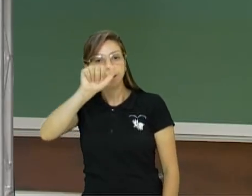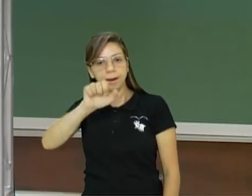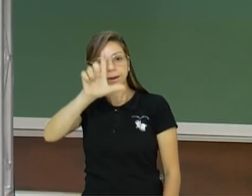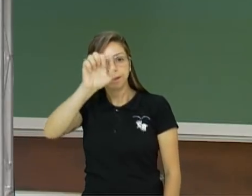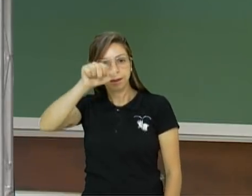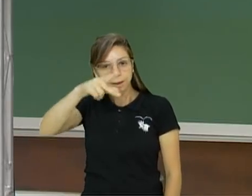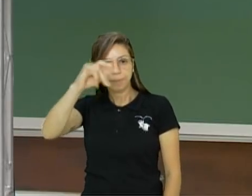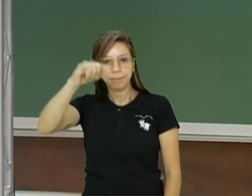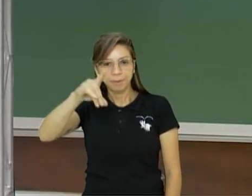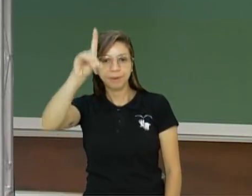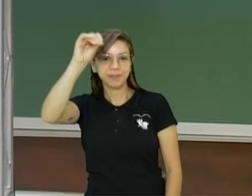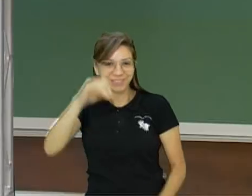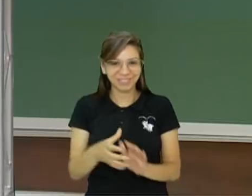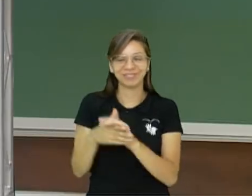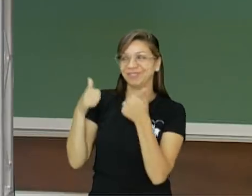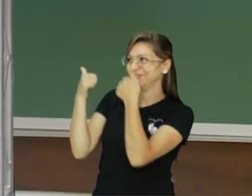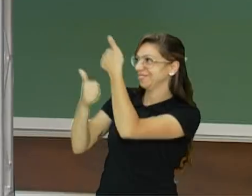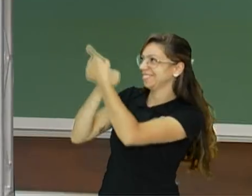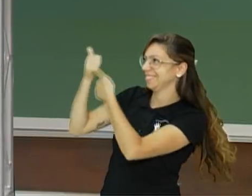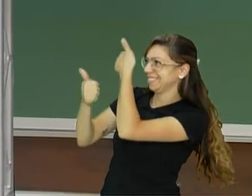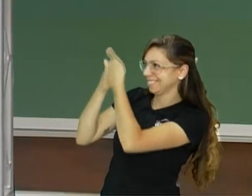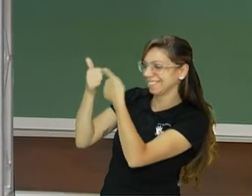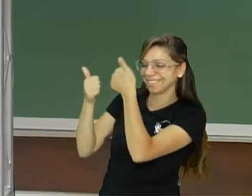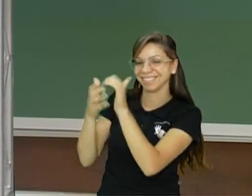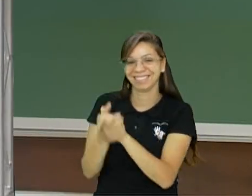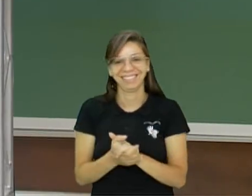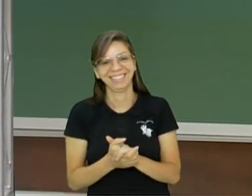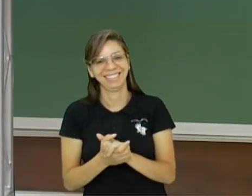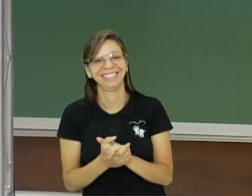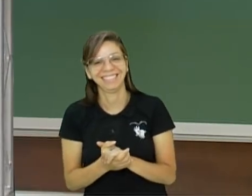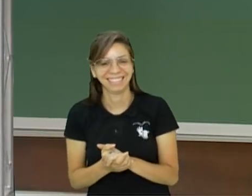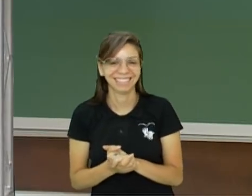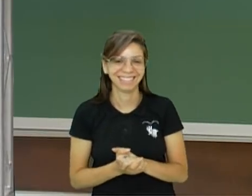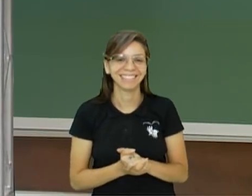paralelepípedo. Certinho aí, Elaine? Paralelepípedo.